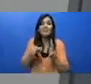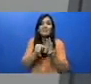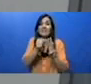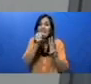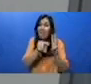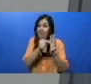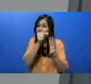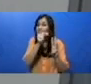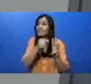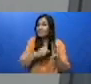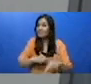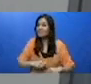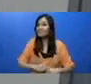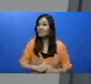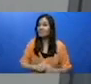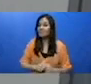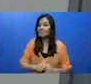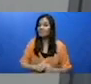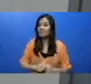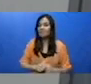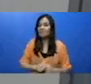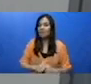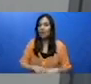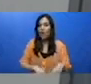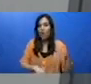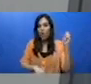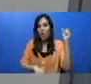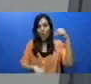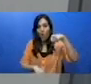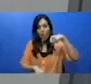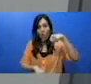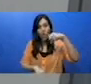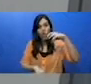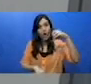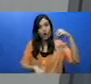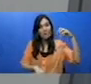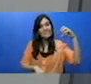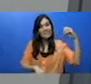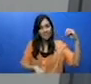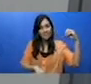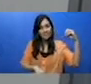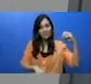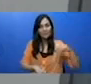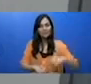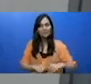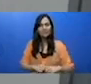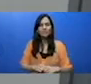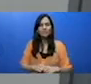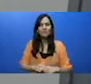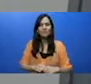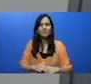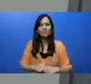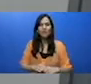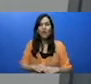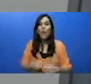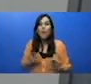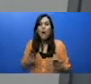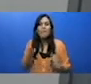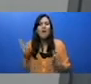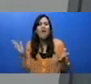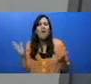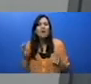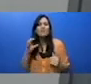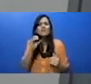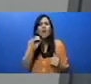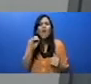aqui na centena. O 9 na centena passa a valer 900. Depois, entre 0 e 1, qual o